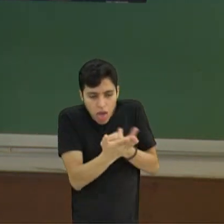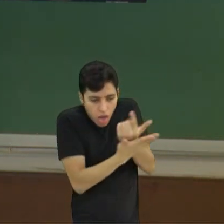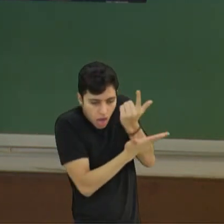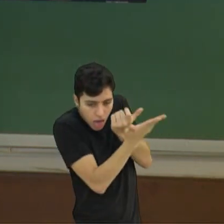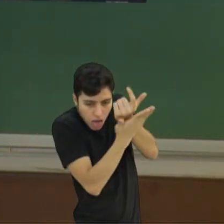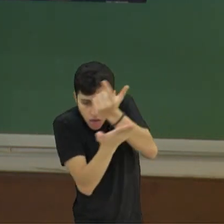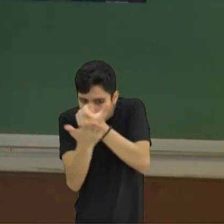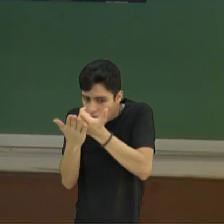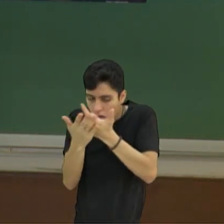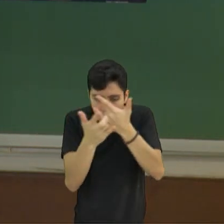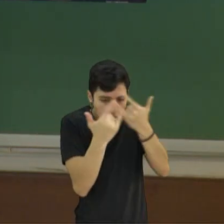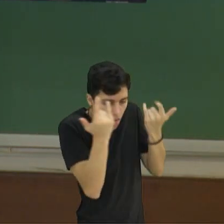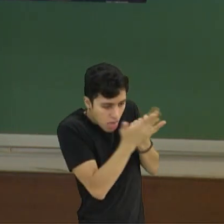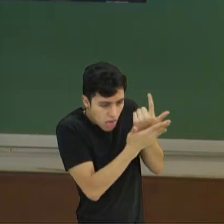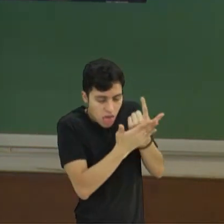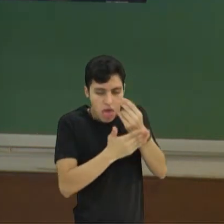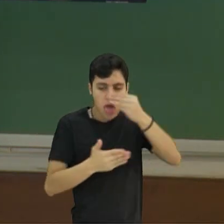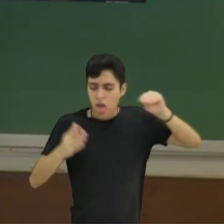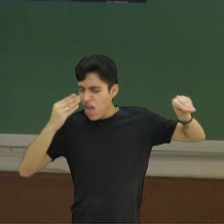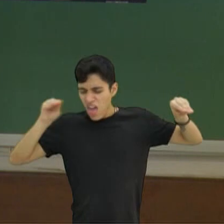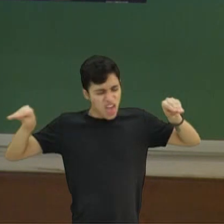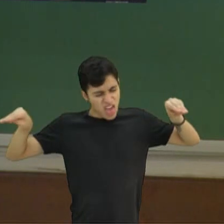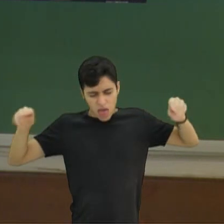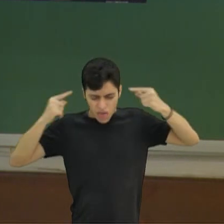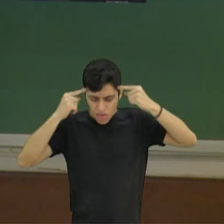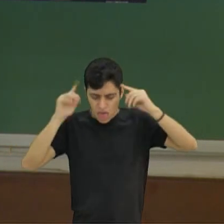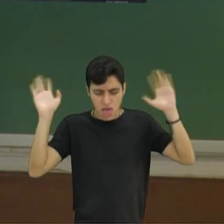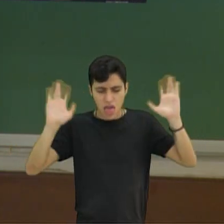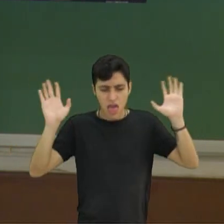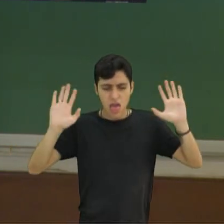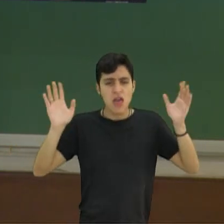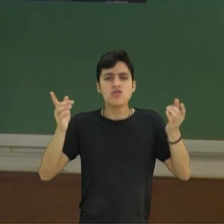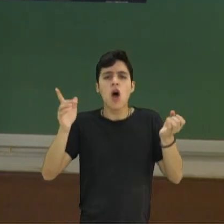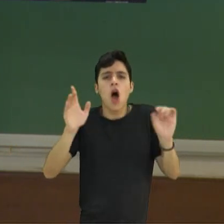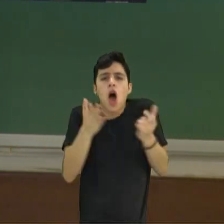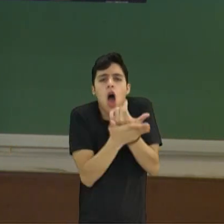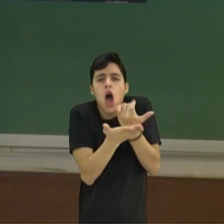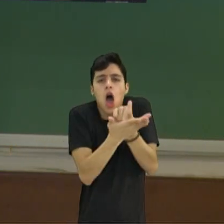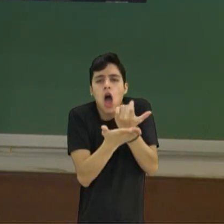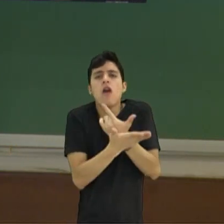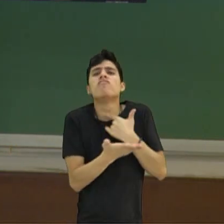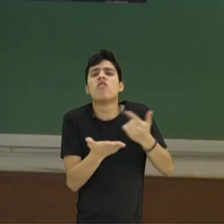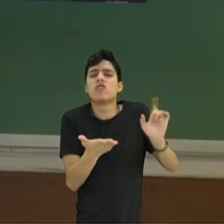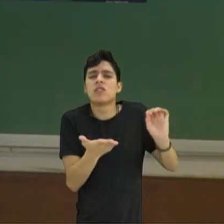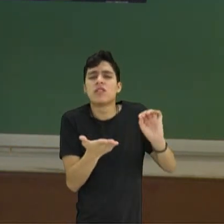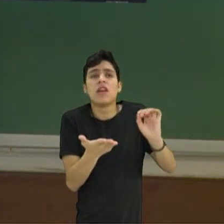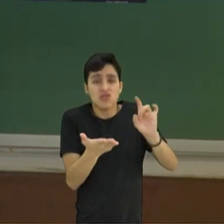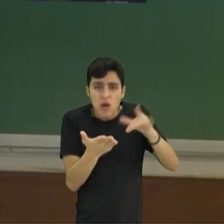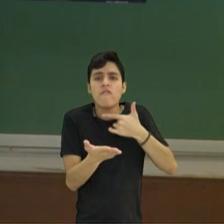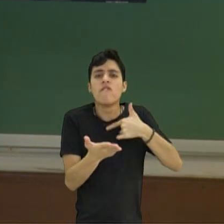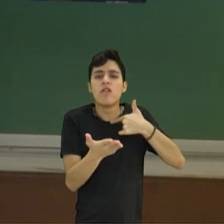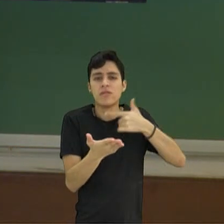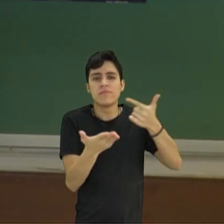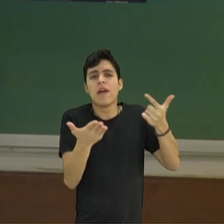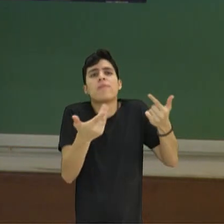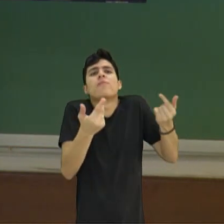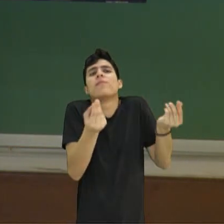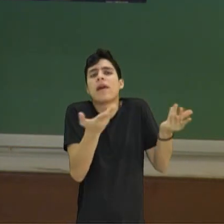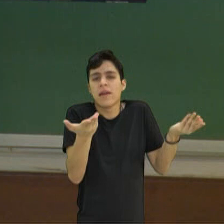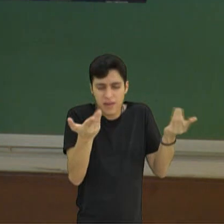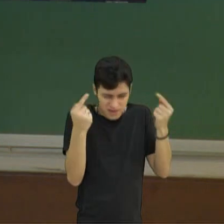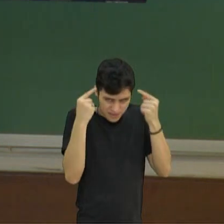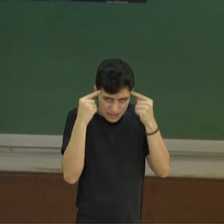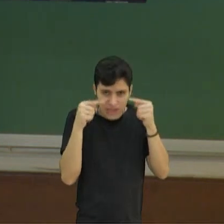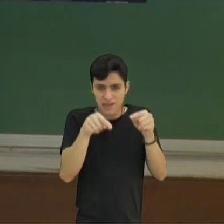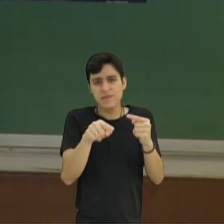consumir sem pensar no outro, de consumir sem ter uma necessidade, né? Esse é o assunto da nossa carta. Vejamos